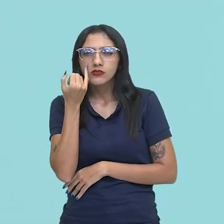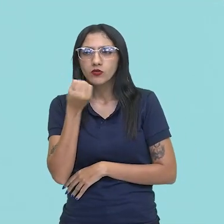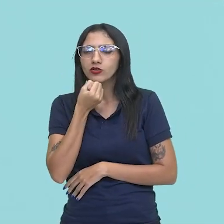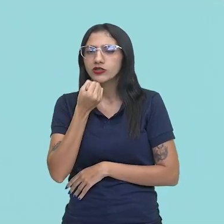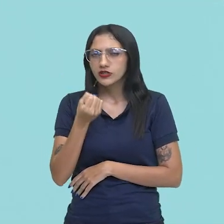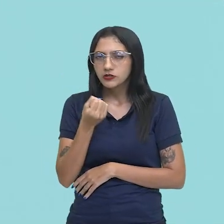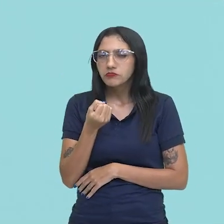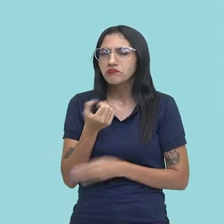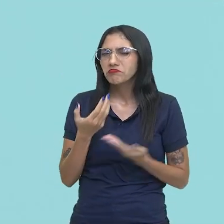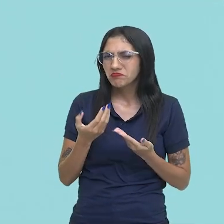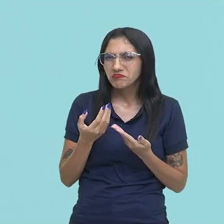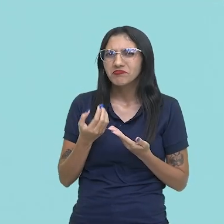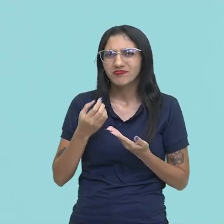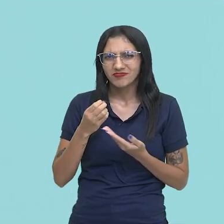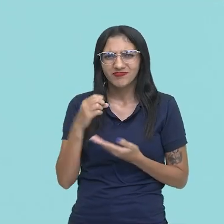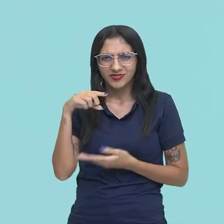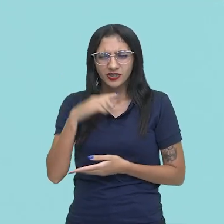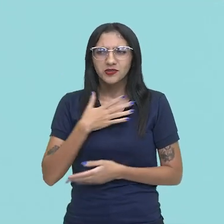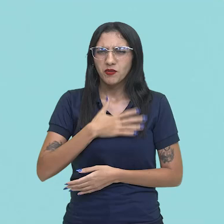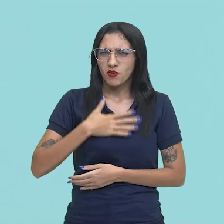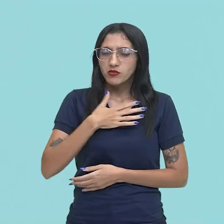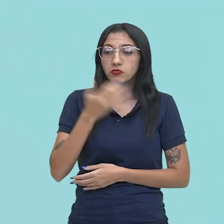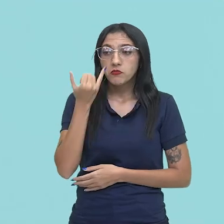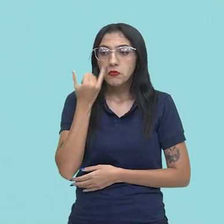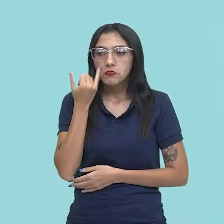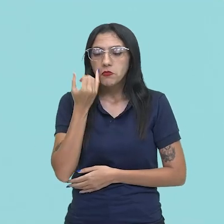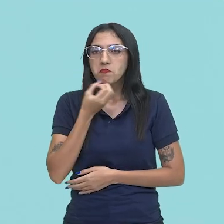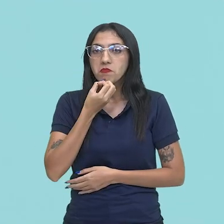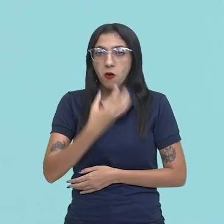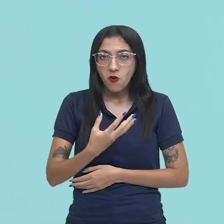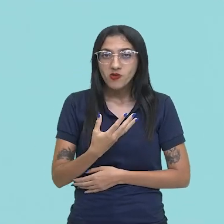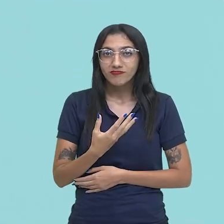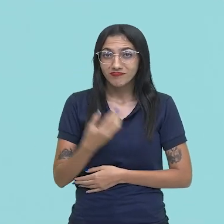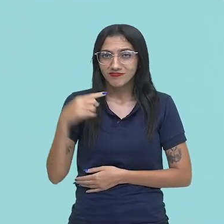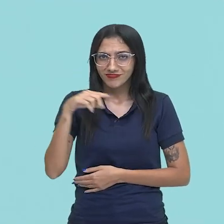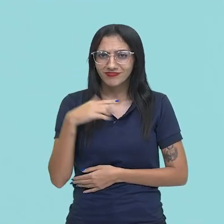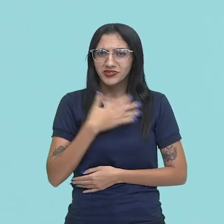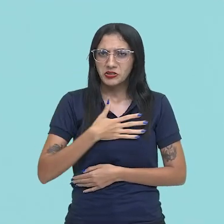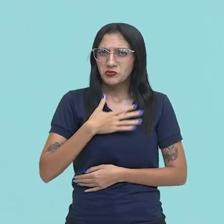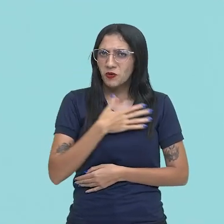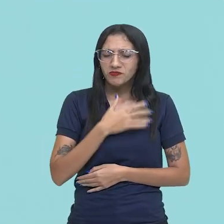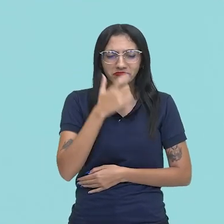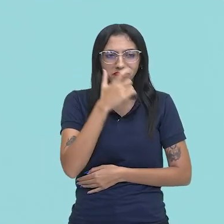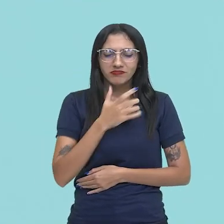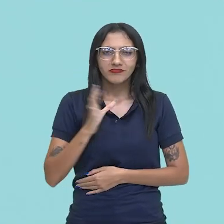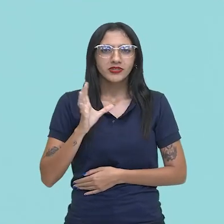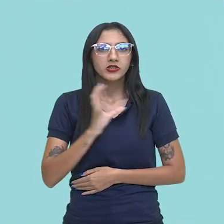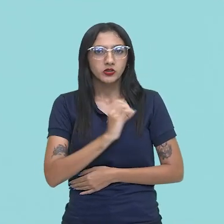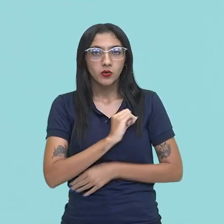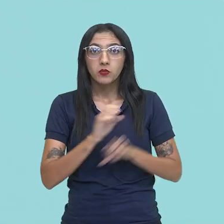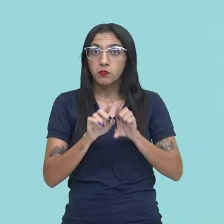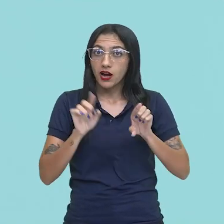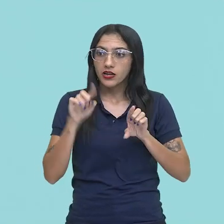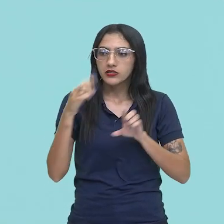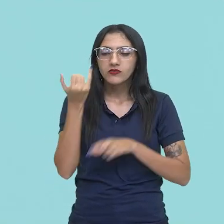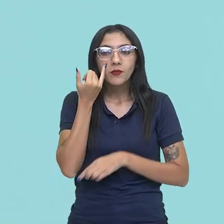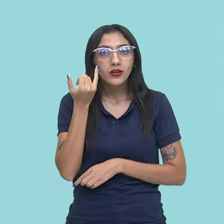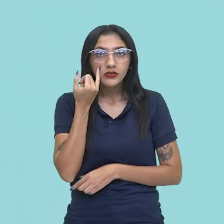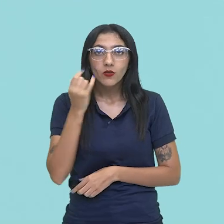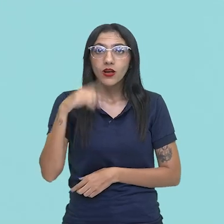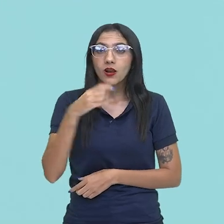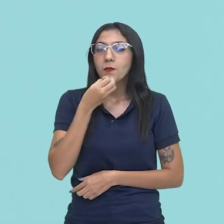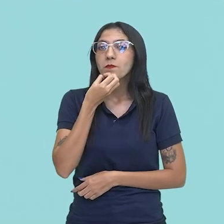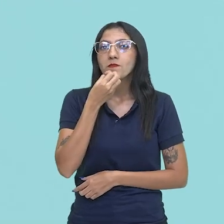não gosta de uma boa notícia, né? Vocês gostam? Eu adoro mais quando a notícia é boa, é claro,